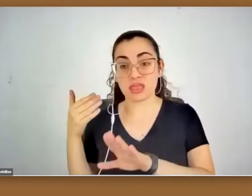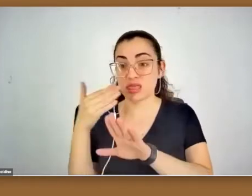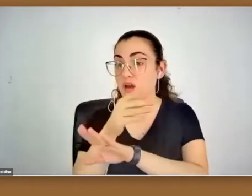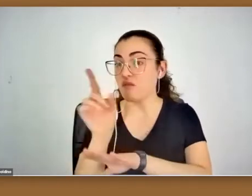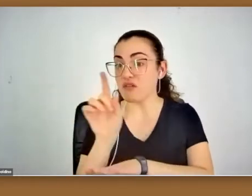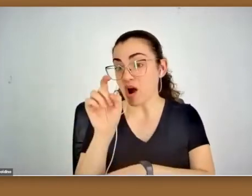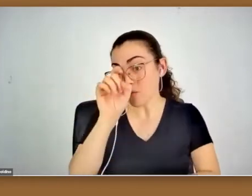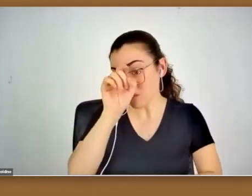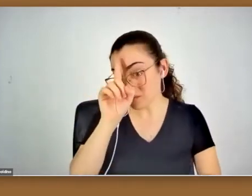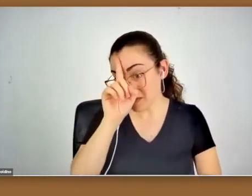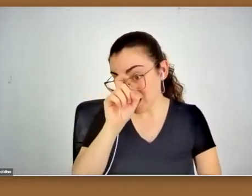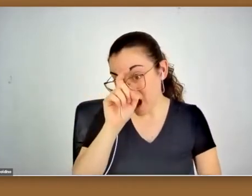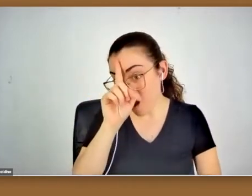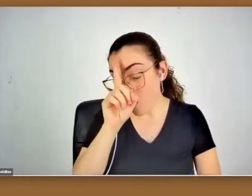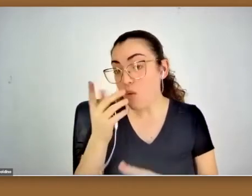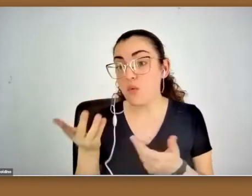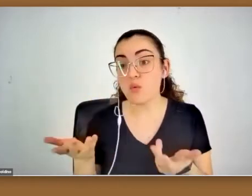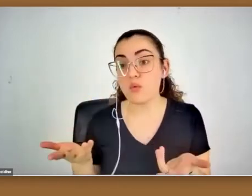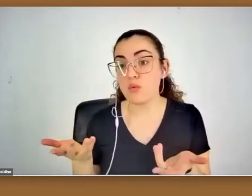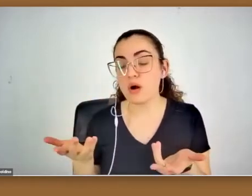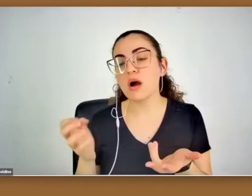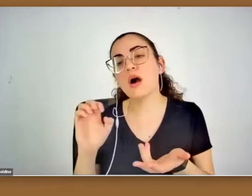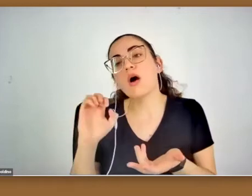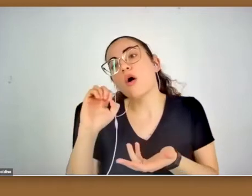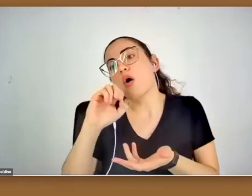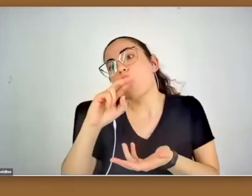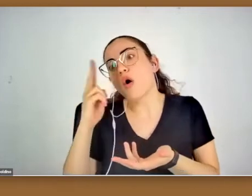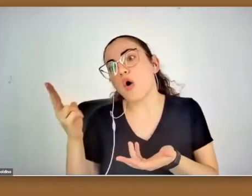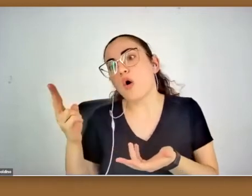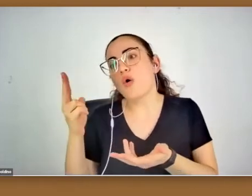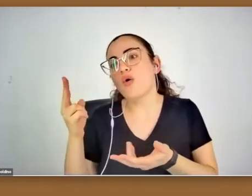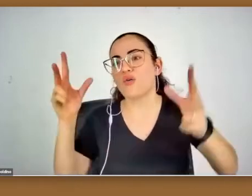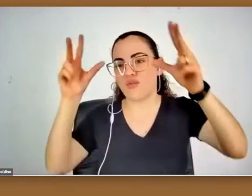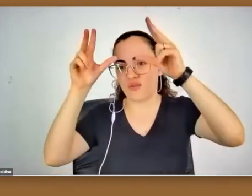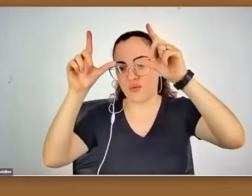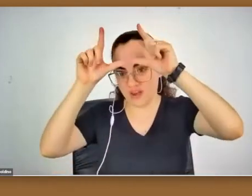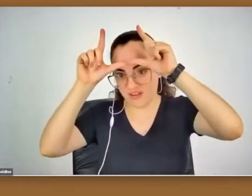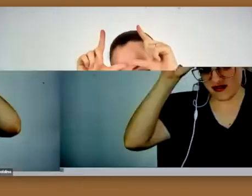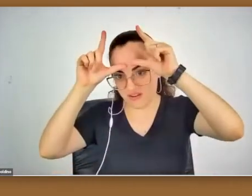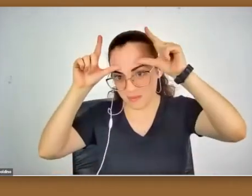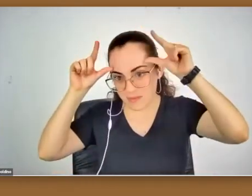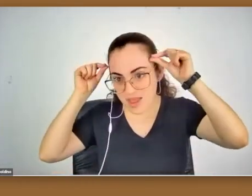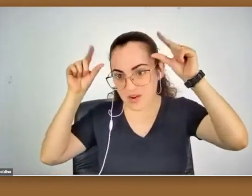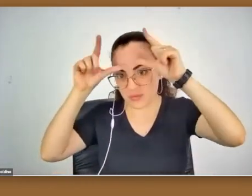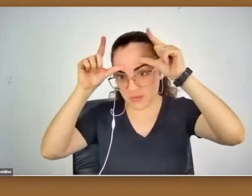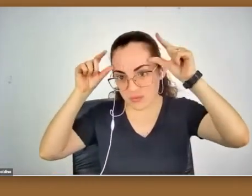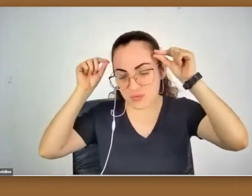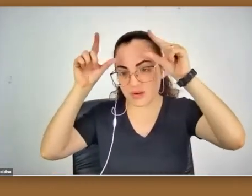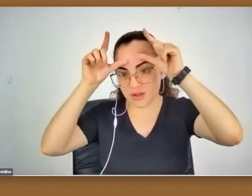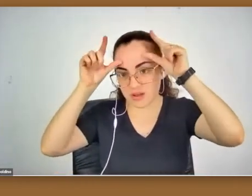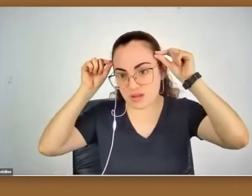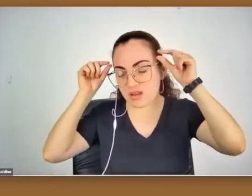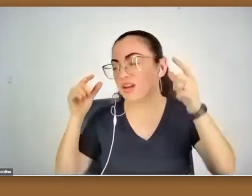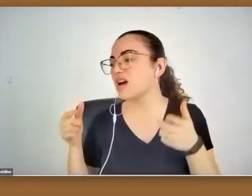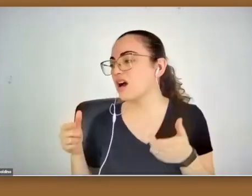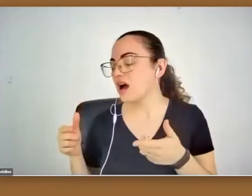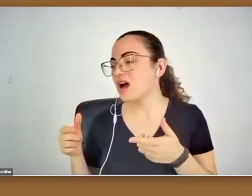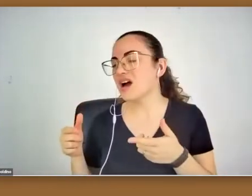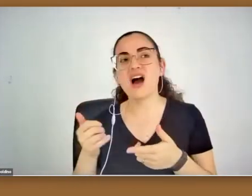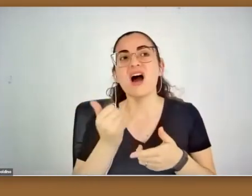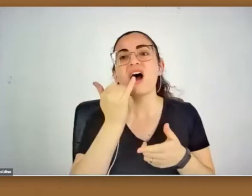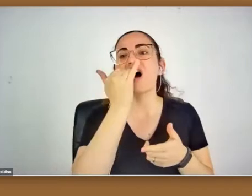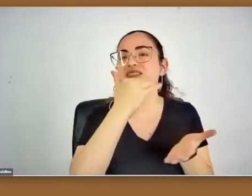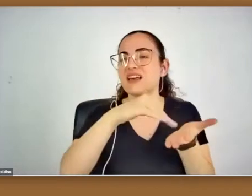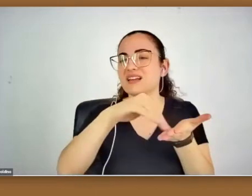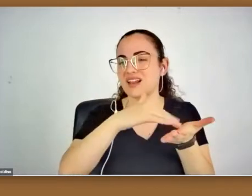ele atende, né, e não fez a notificação, não avisou, ele também não entra na estatística. E aí a gente tem ainda os